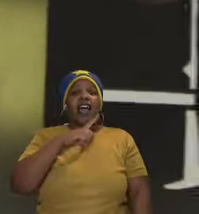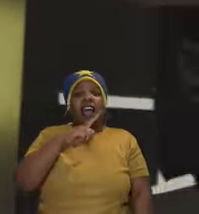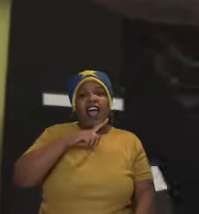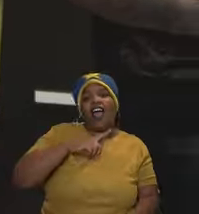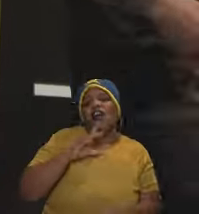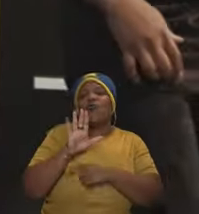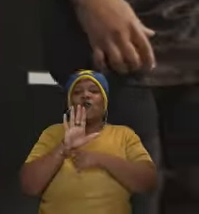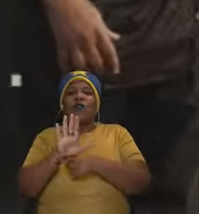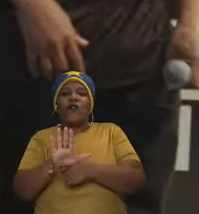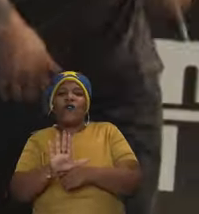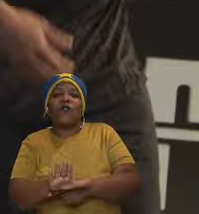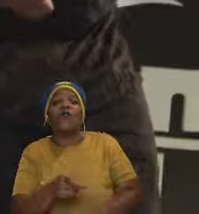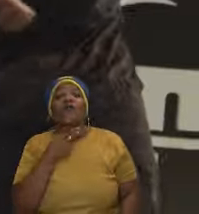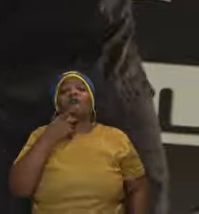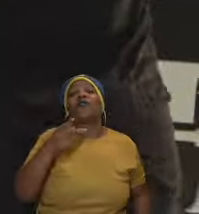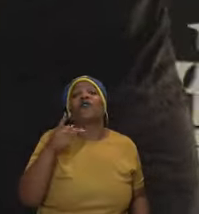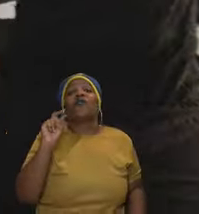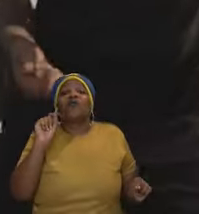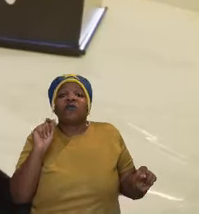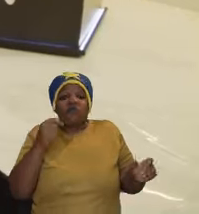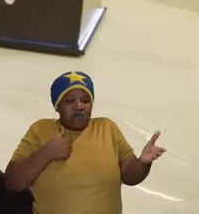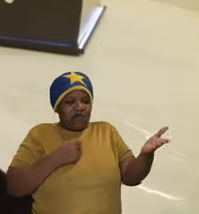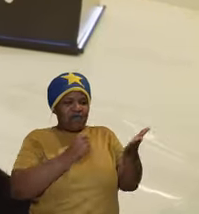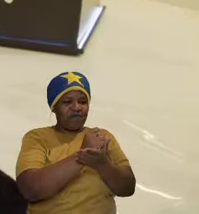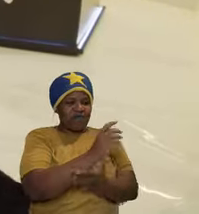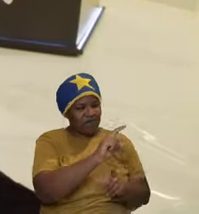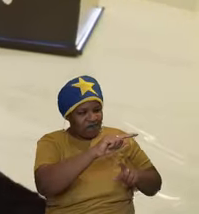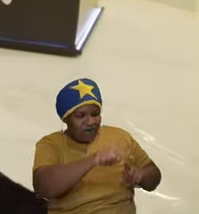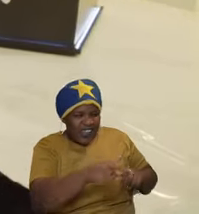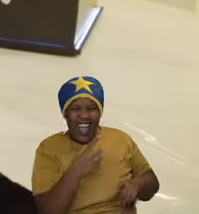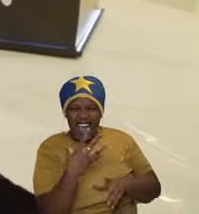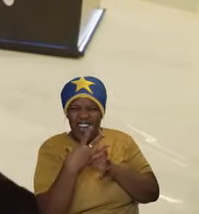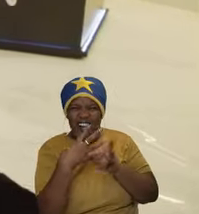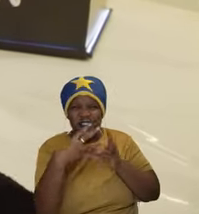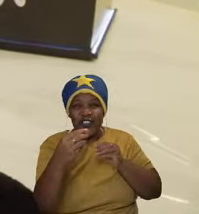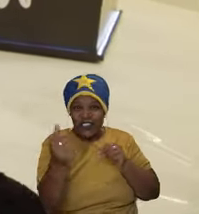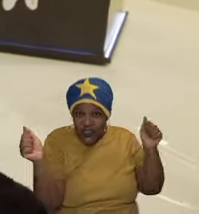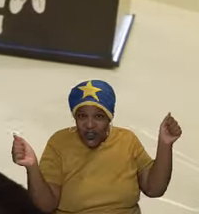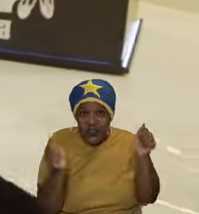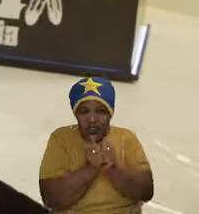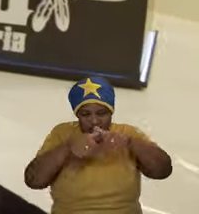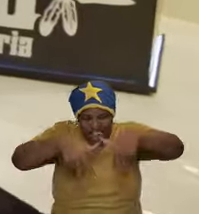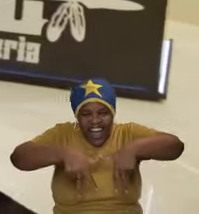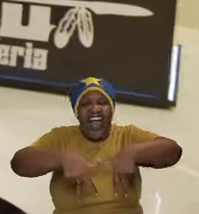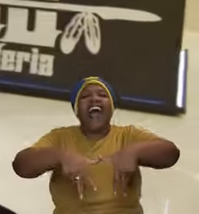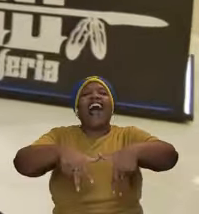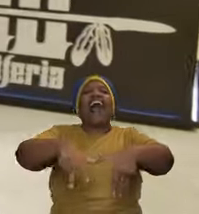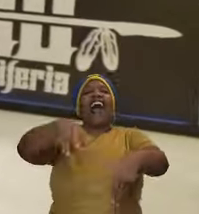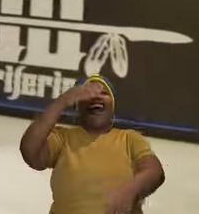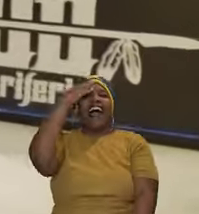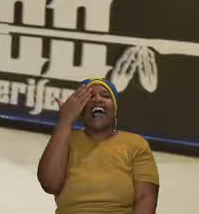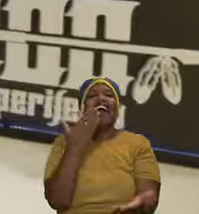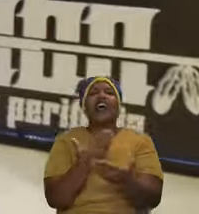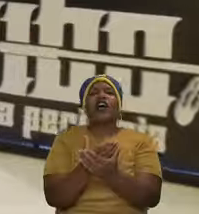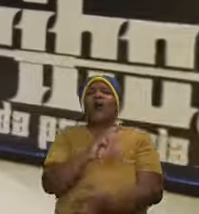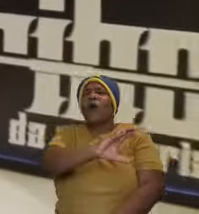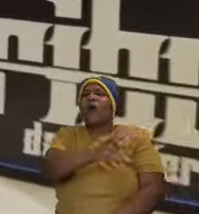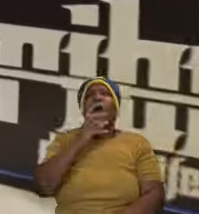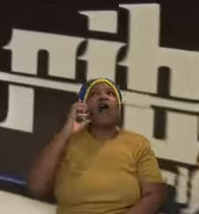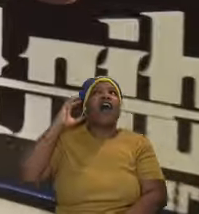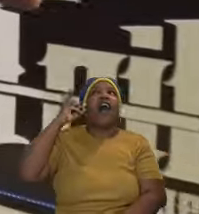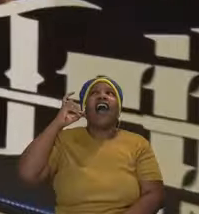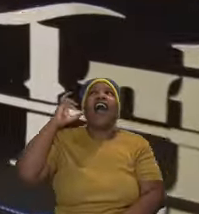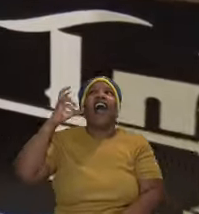surto, bebê. Comprei as rodas e vou fugir com você. Faz de crer. Botei um som pra nós zoar